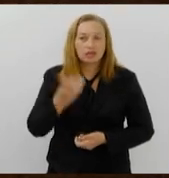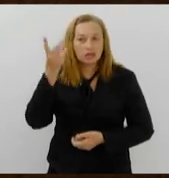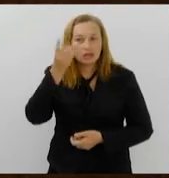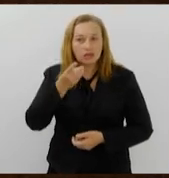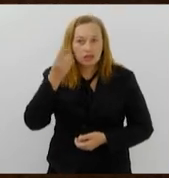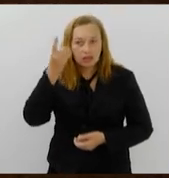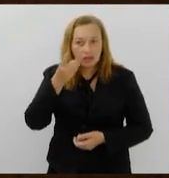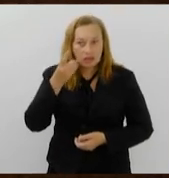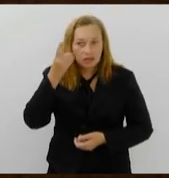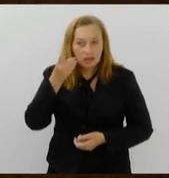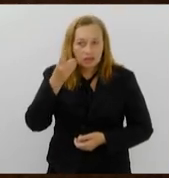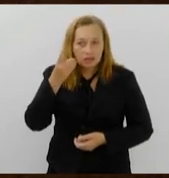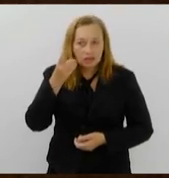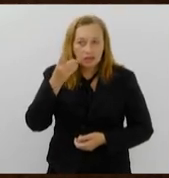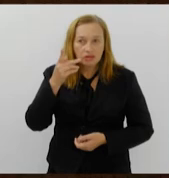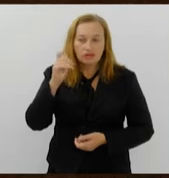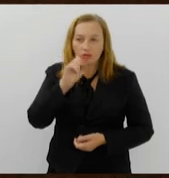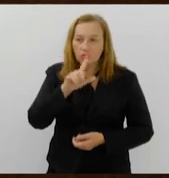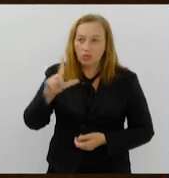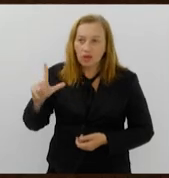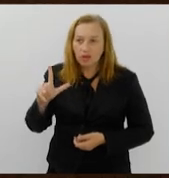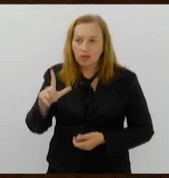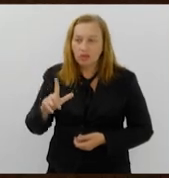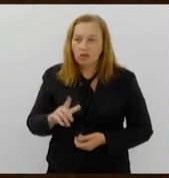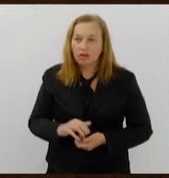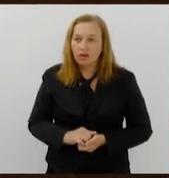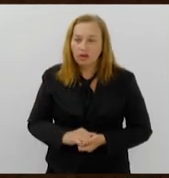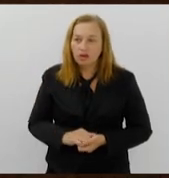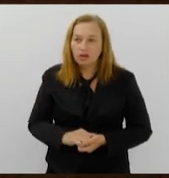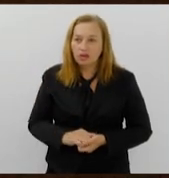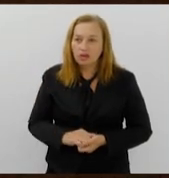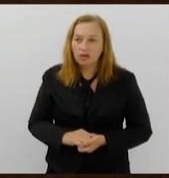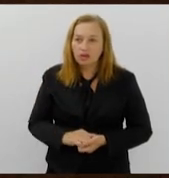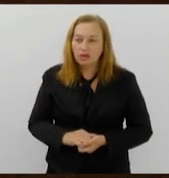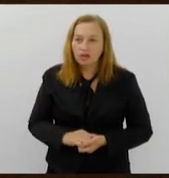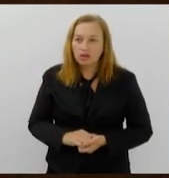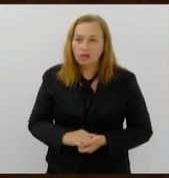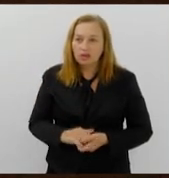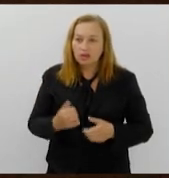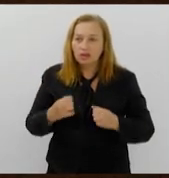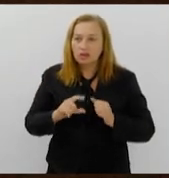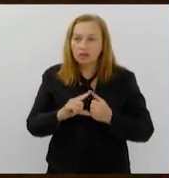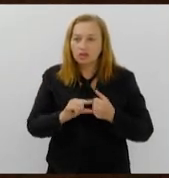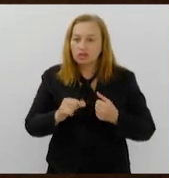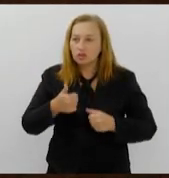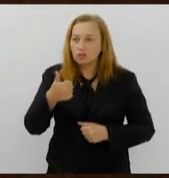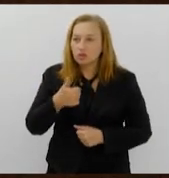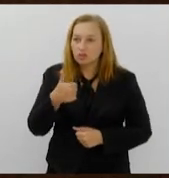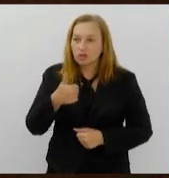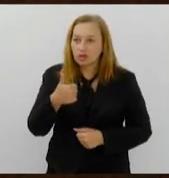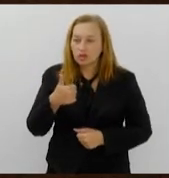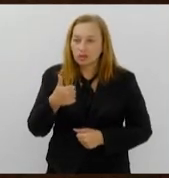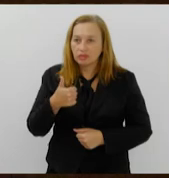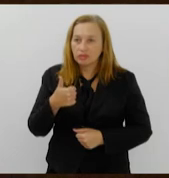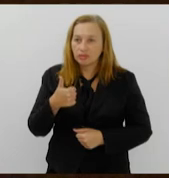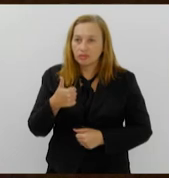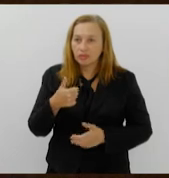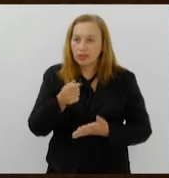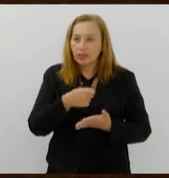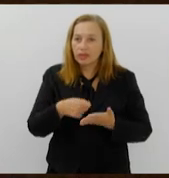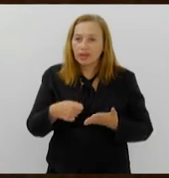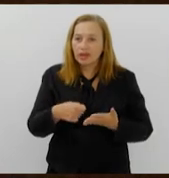deputado Felipe Poubel, é necessário que no artigo 1º está escrito,